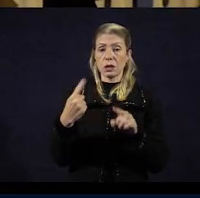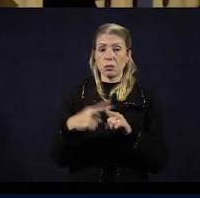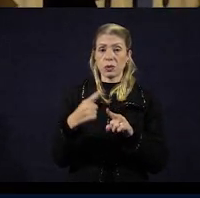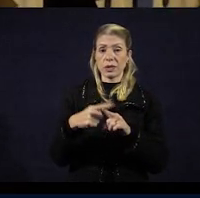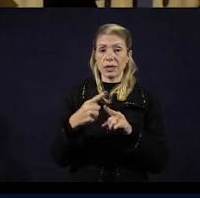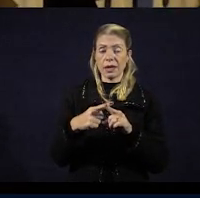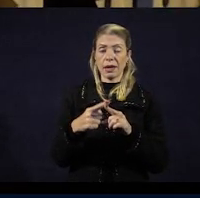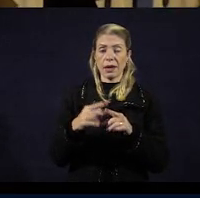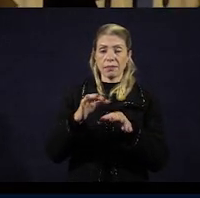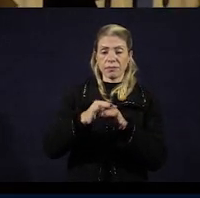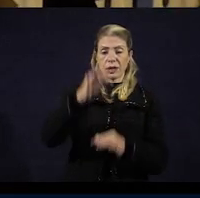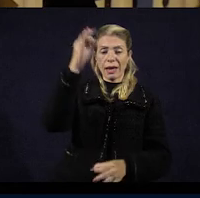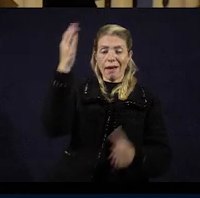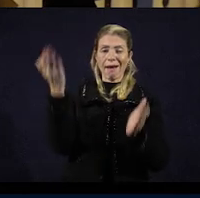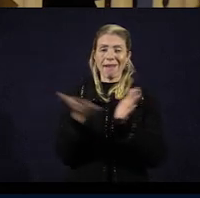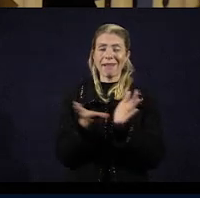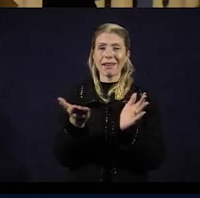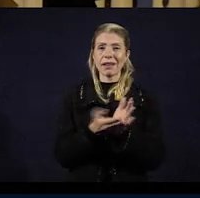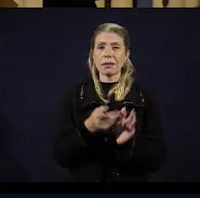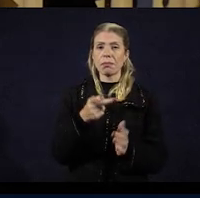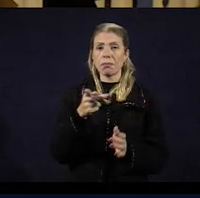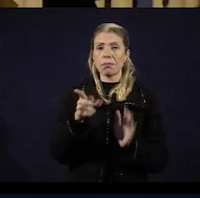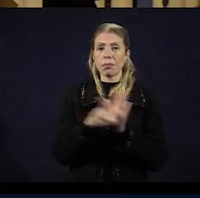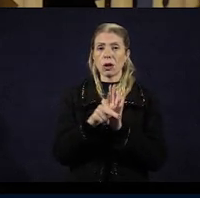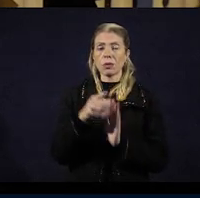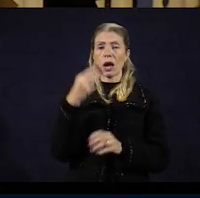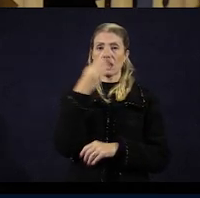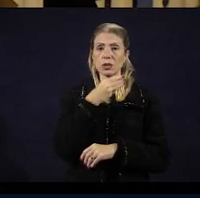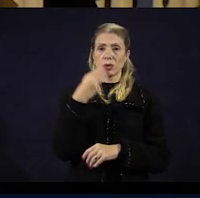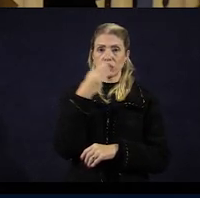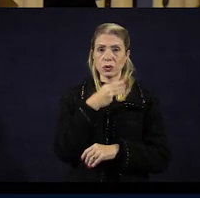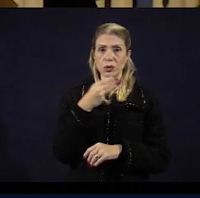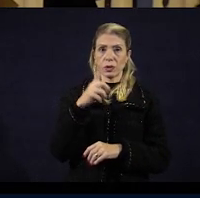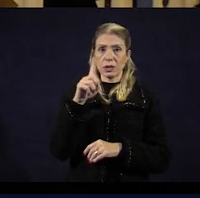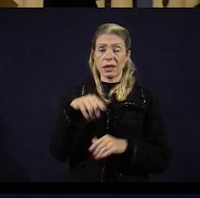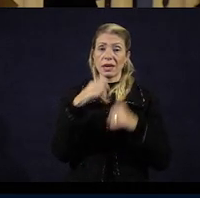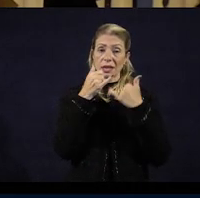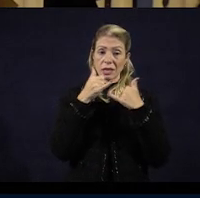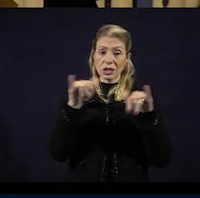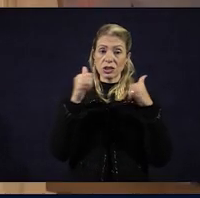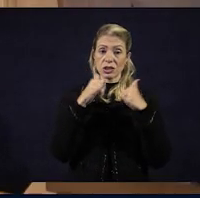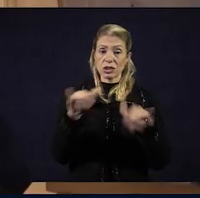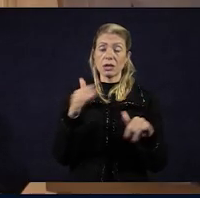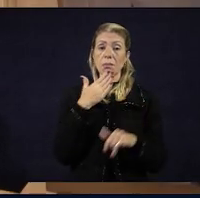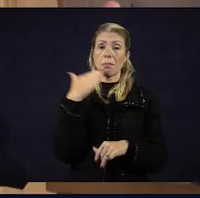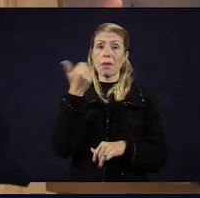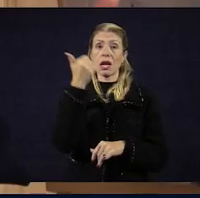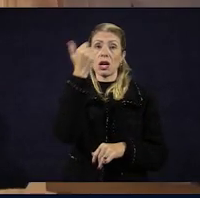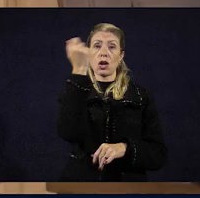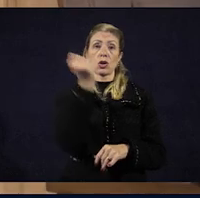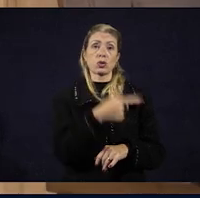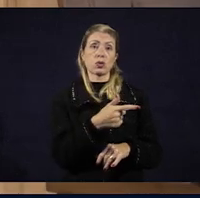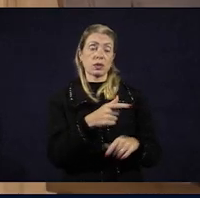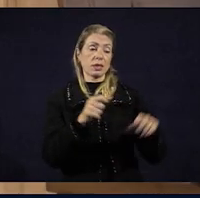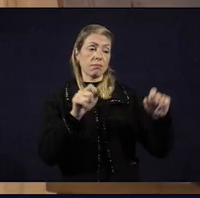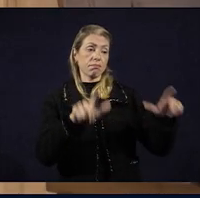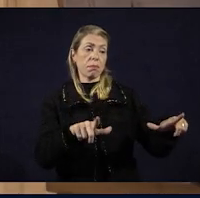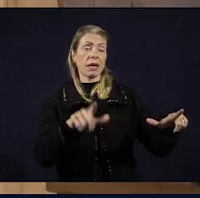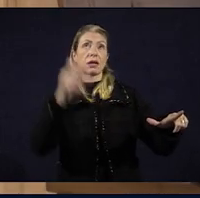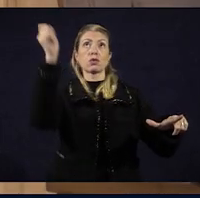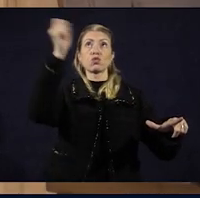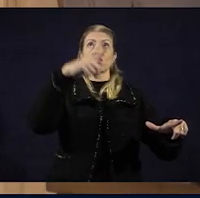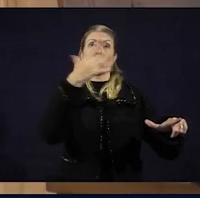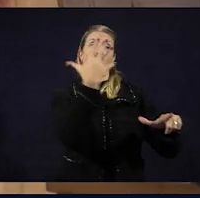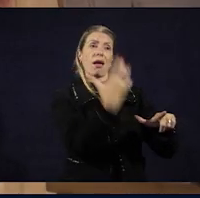um super exemplo de uma planta que pega energia solar é melhor que um painel solar para pegar energia em biomassa a gente